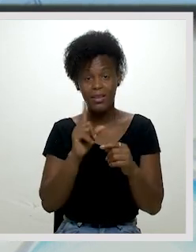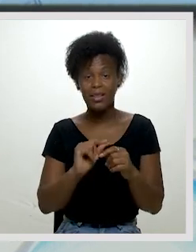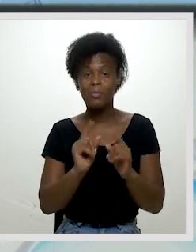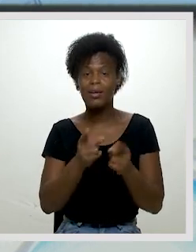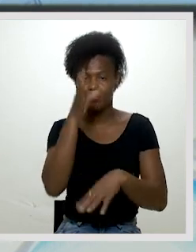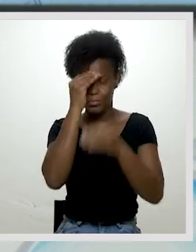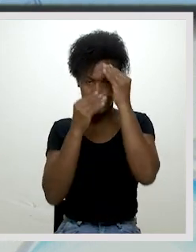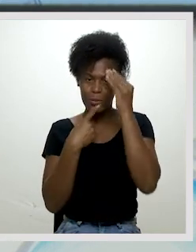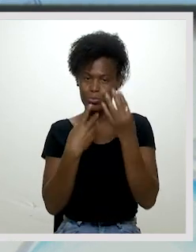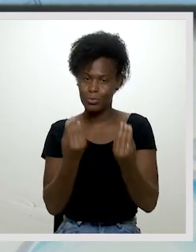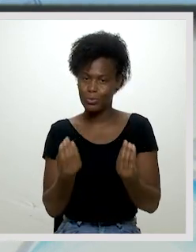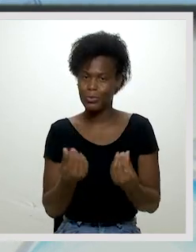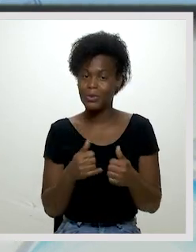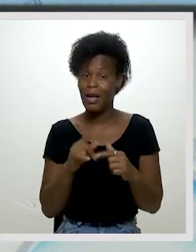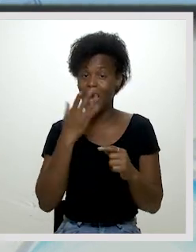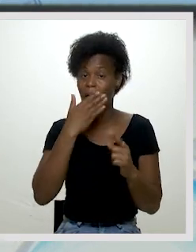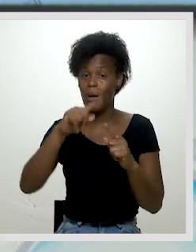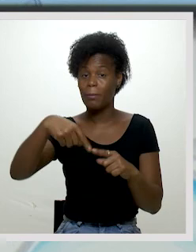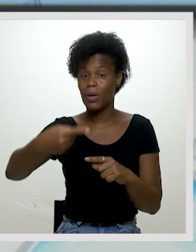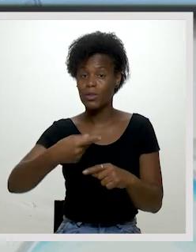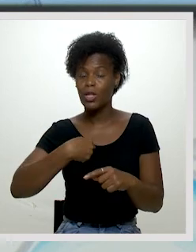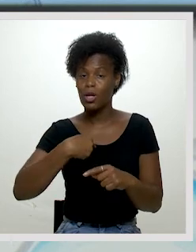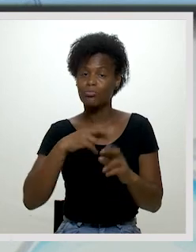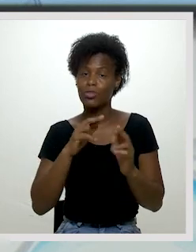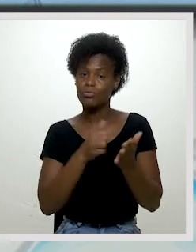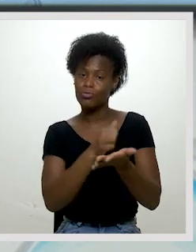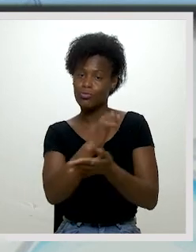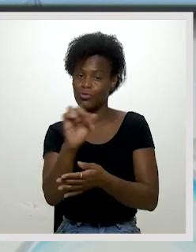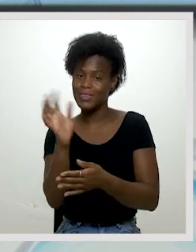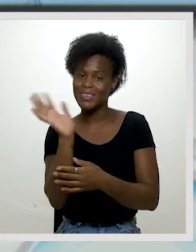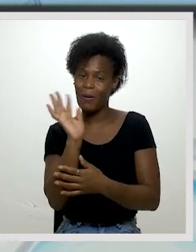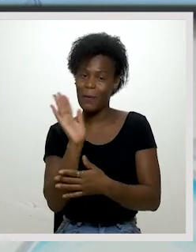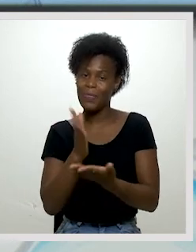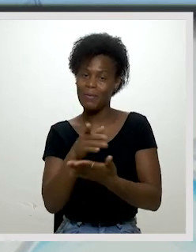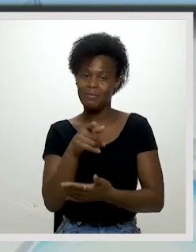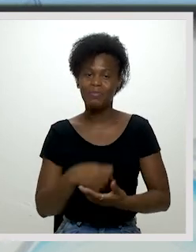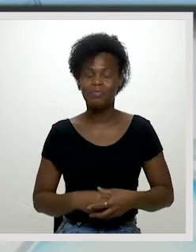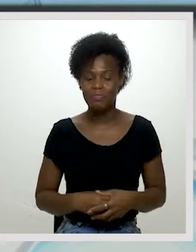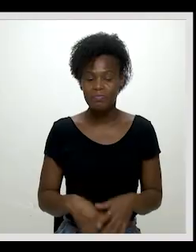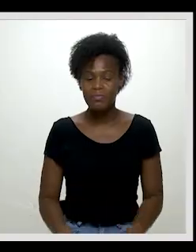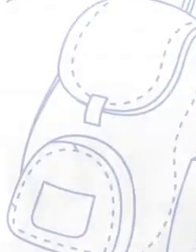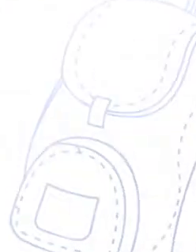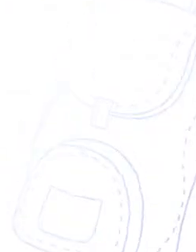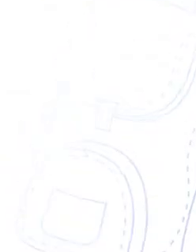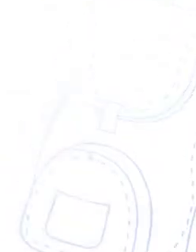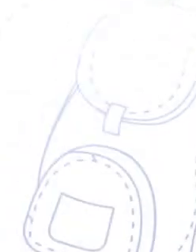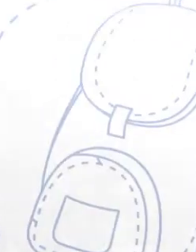atentos e que aprenderam muito. Na próxima aula eu conto convosco. Tchau, até lá.